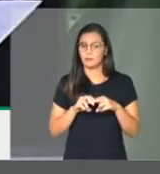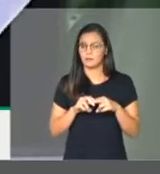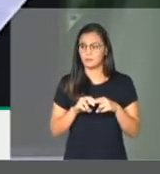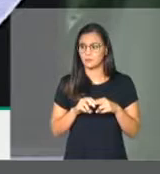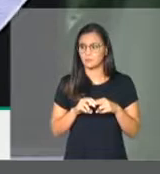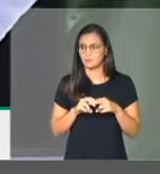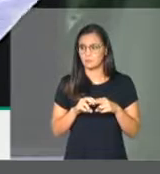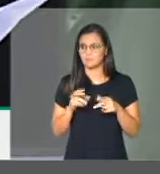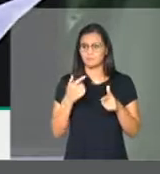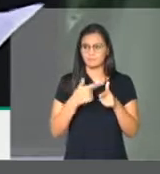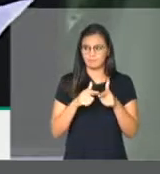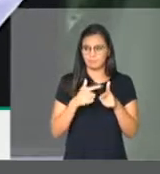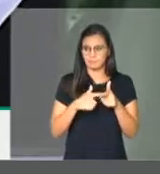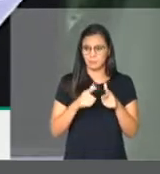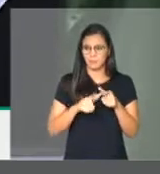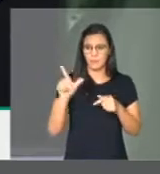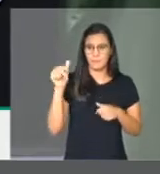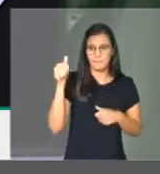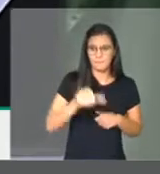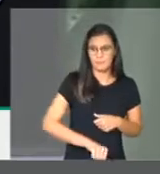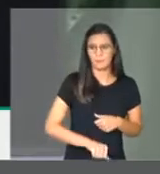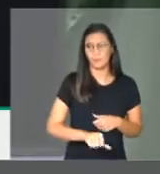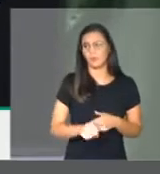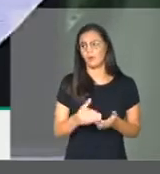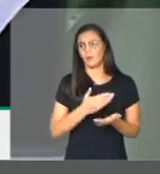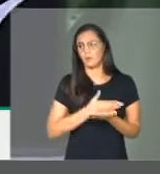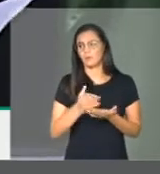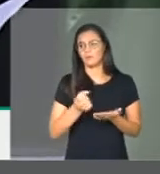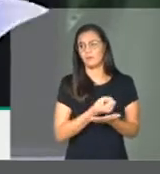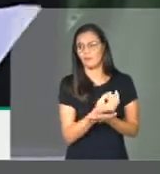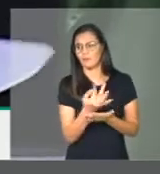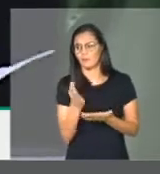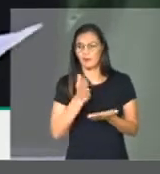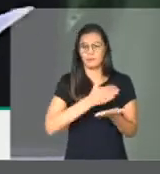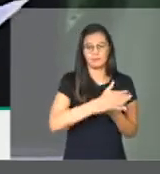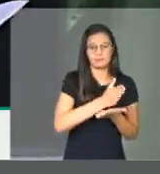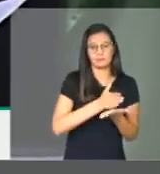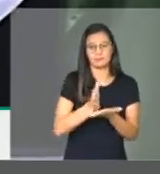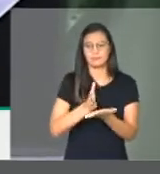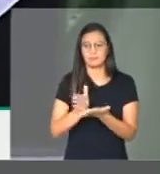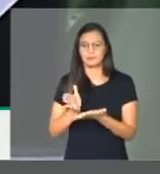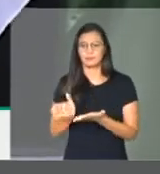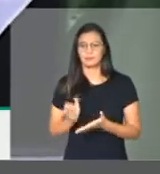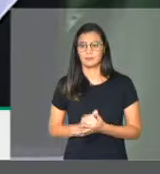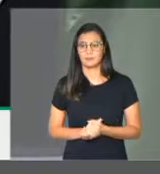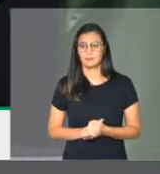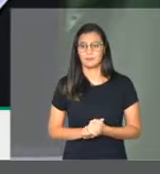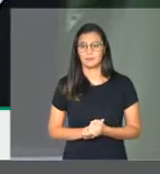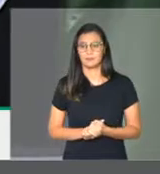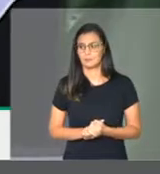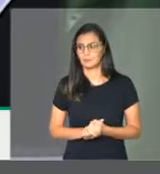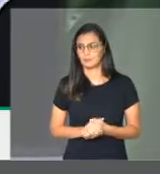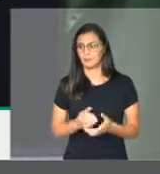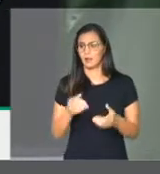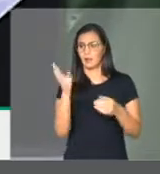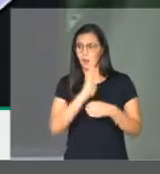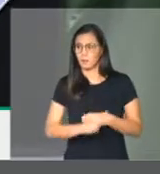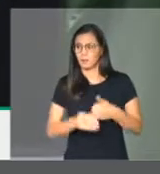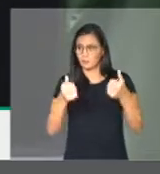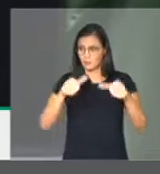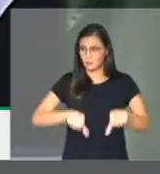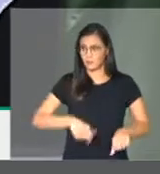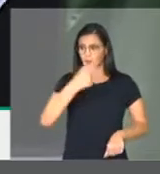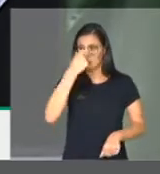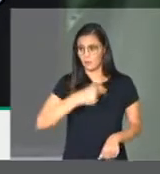nas suas multifacetadas vertentes, enquanto o país derretia a olhos vistos. Como militante do Partido